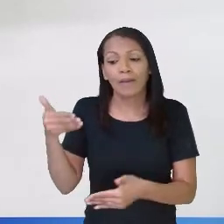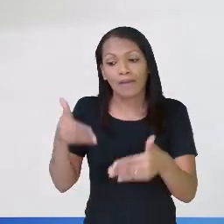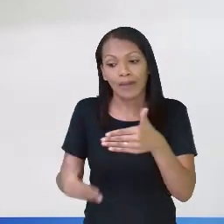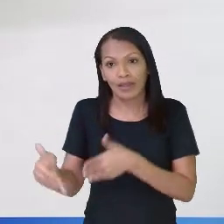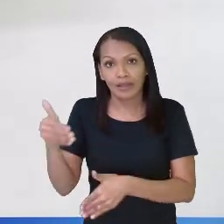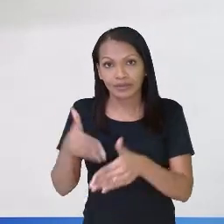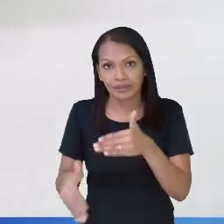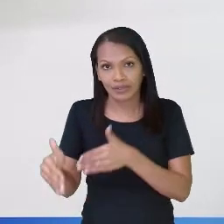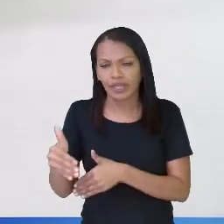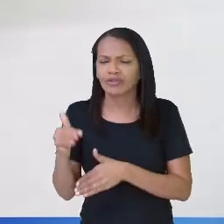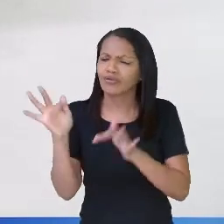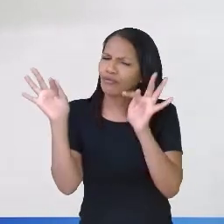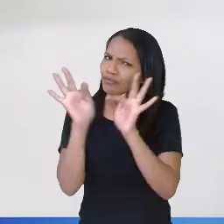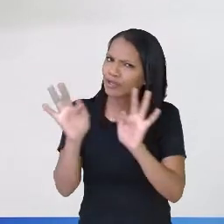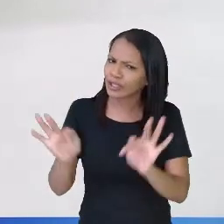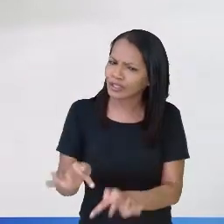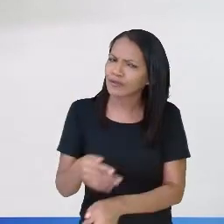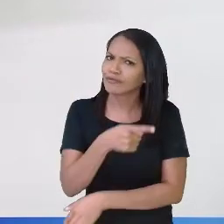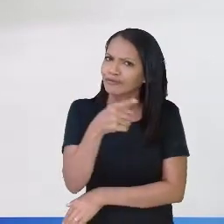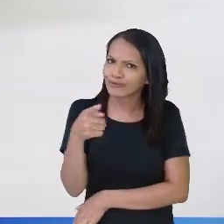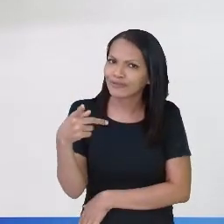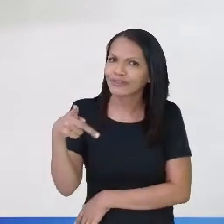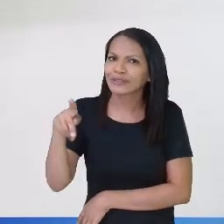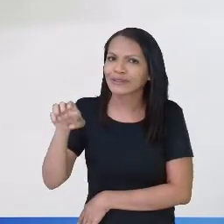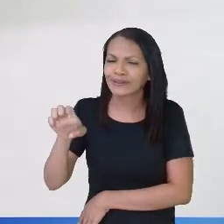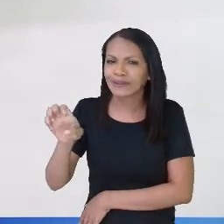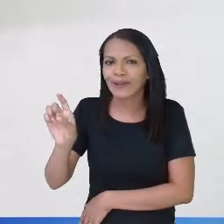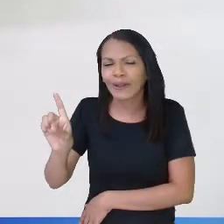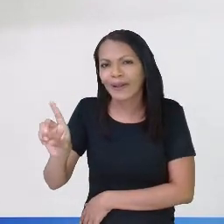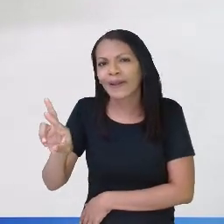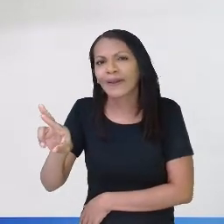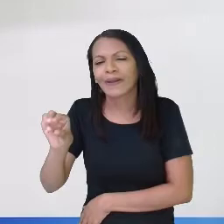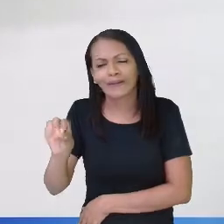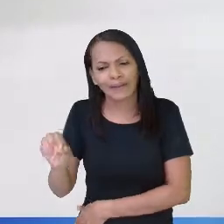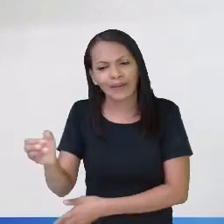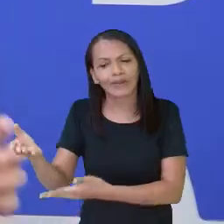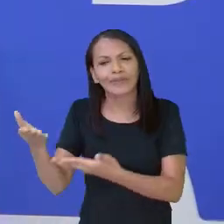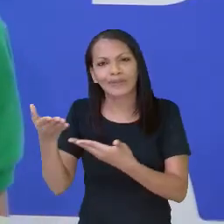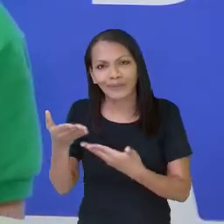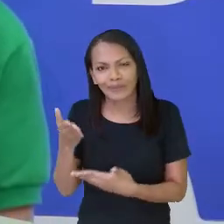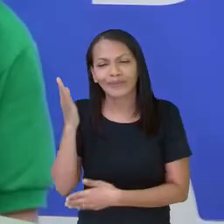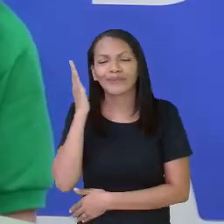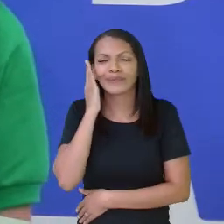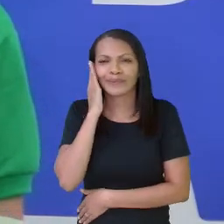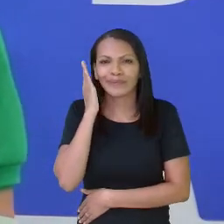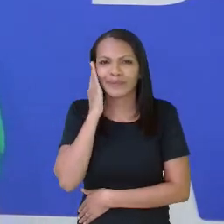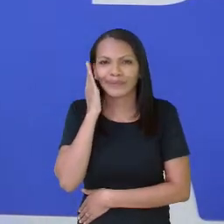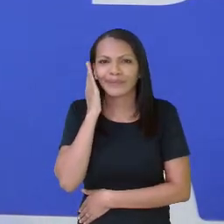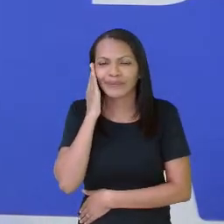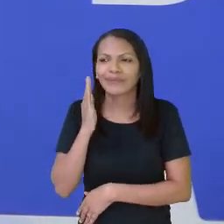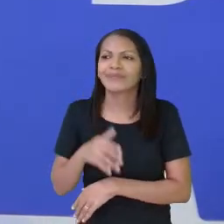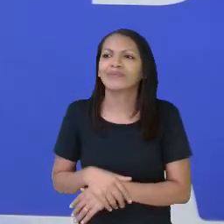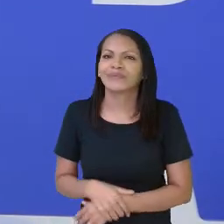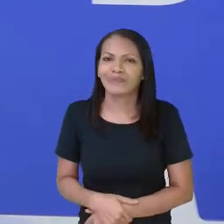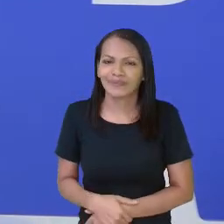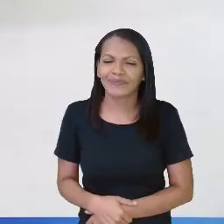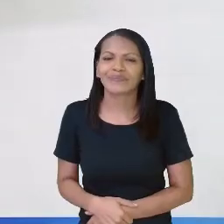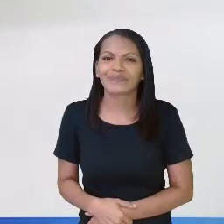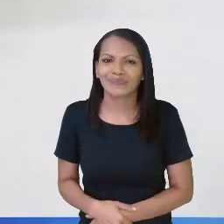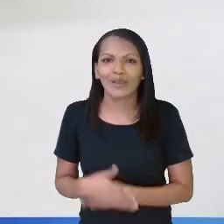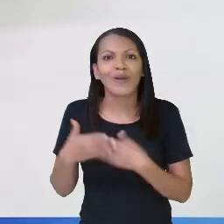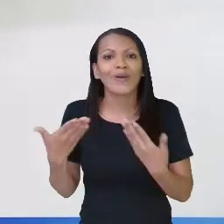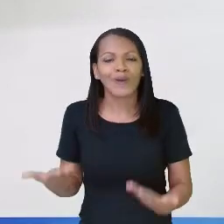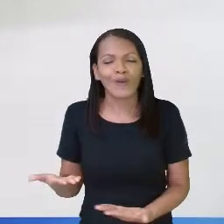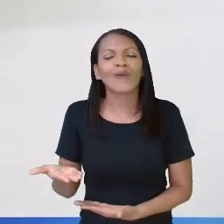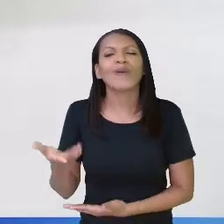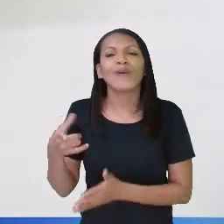participando, Sim. Estou feliz, viu, Pedro? Atendeu o nosso convite, é isso aí. Escutou o seu chamado. Né? Mas a professora Kedma deu uma focinha, não foi? Ela ontem